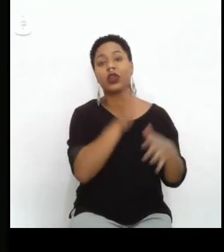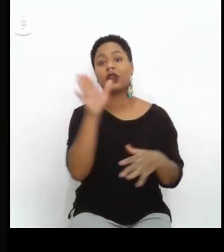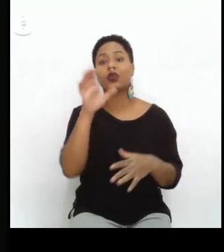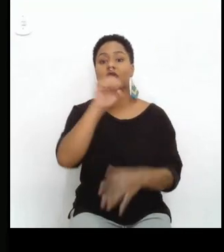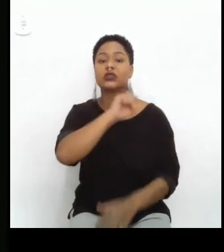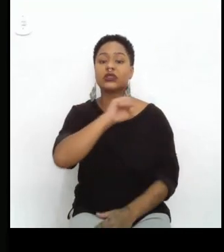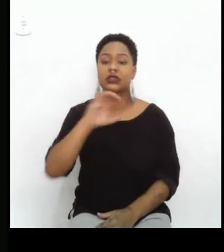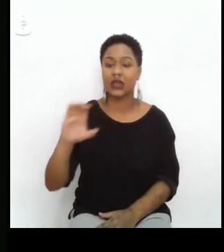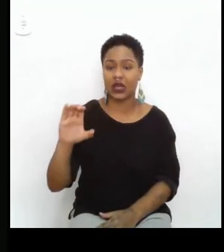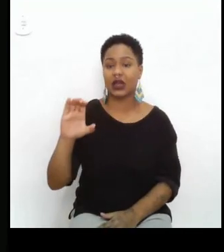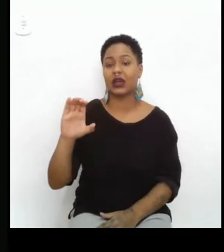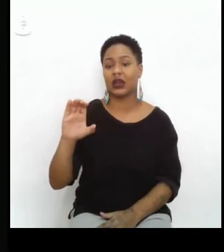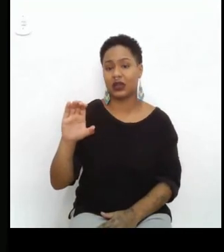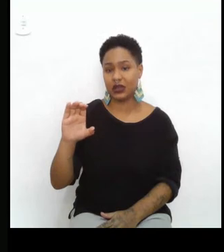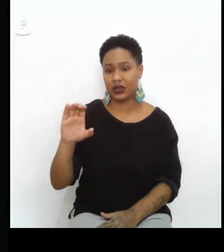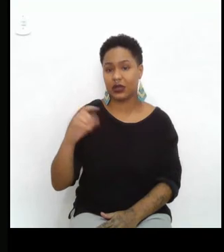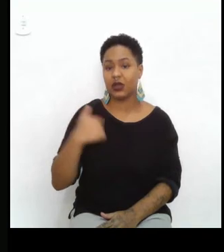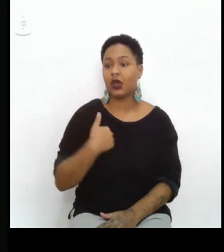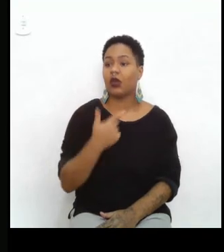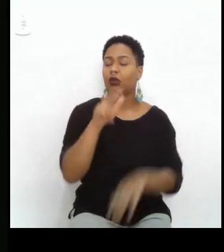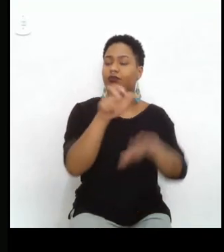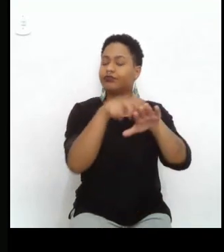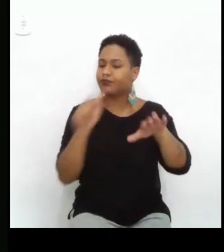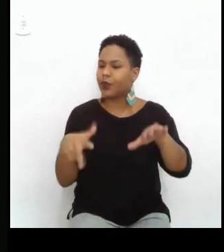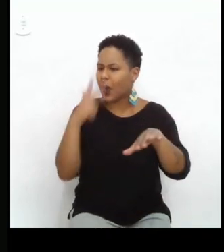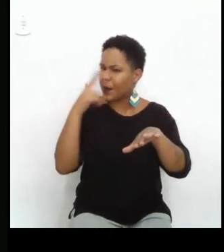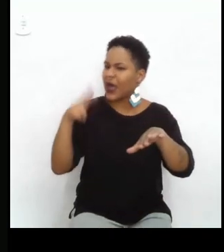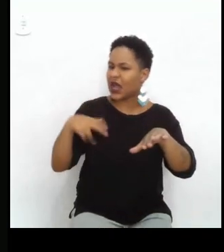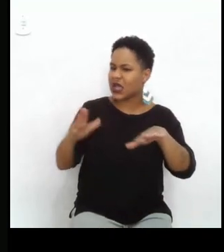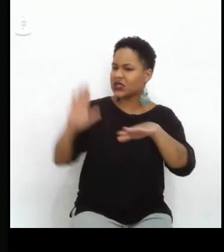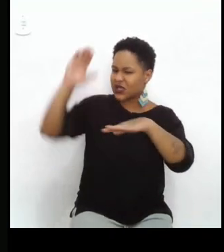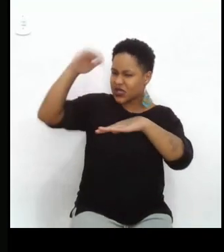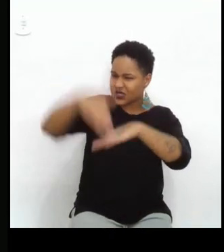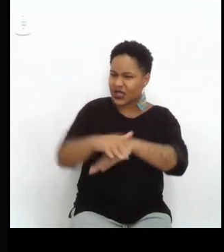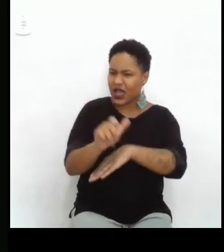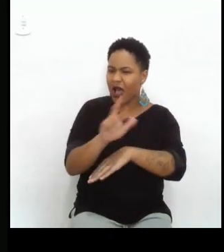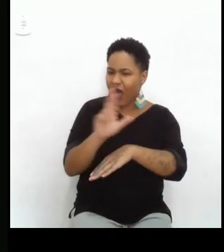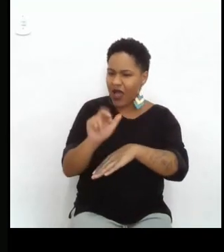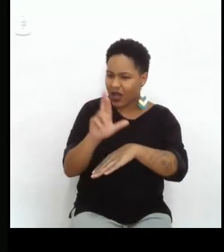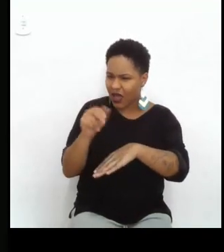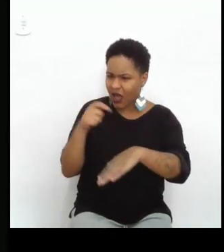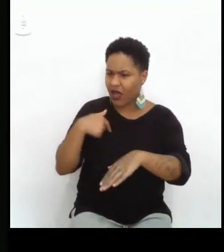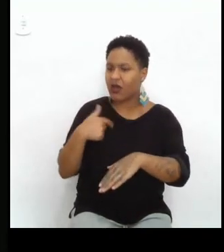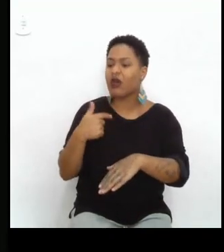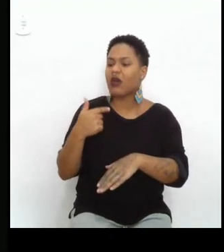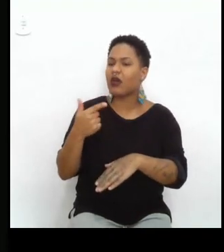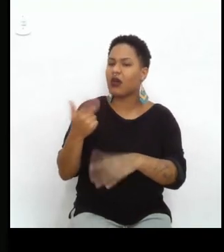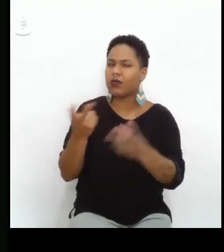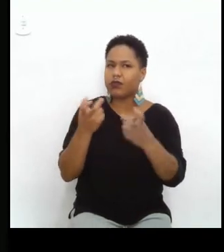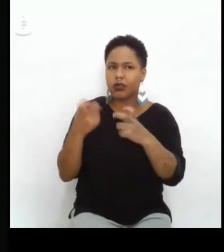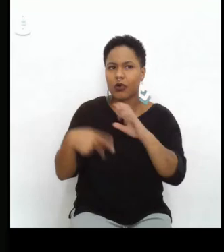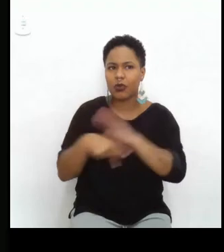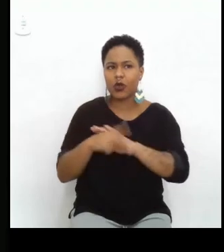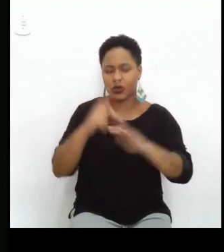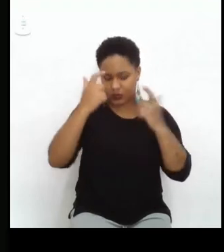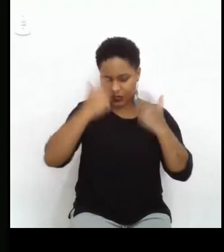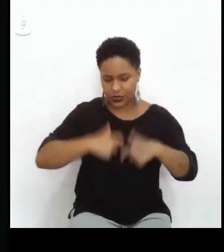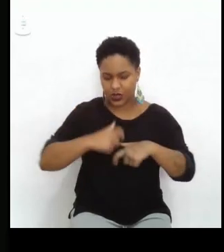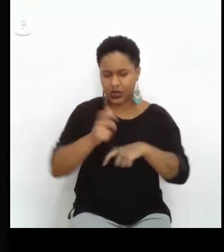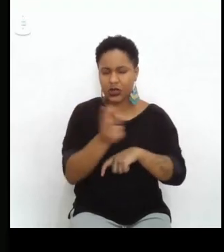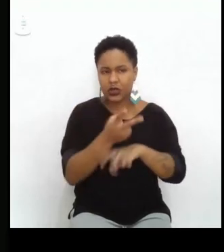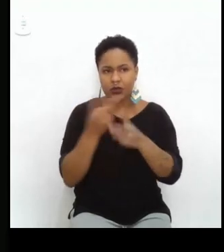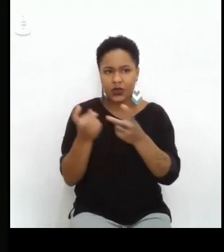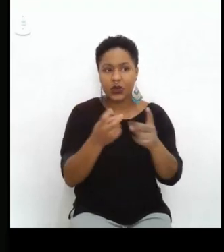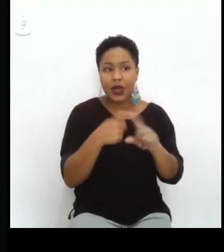esse onde parecia ser a Serra das Araras seguindo algumas coordenadas do nosso sistema de georreferenciamento remota mas